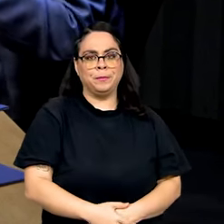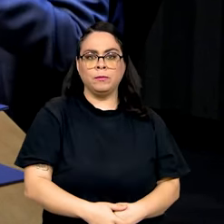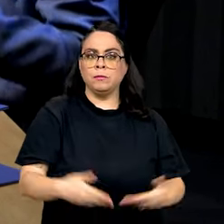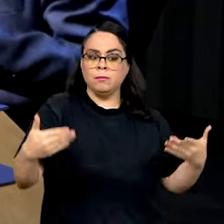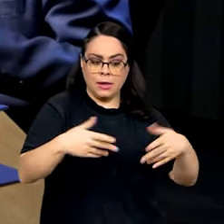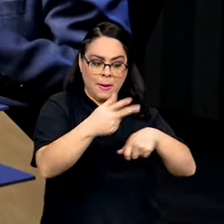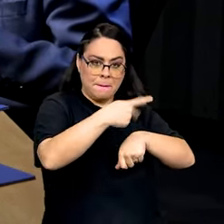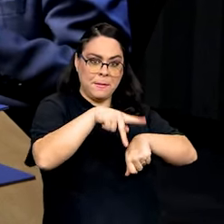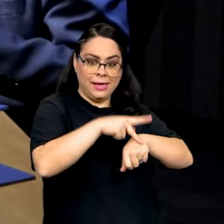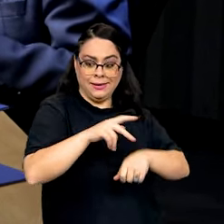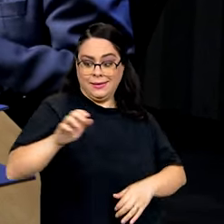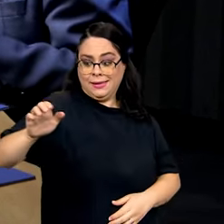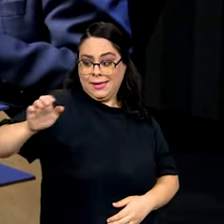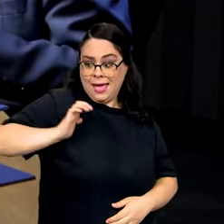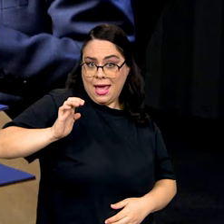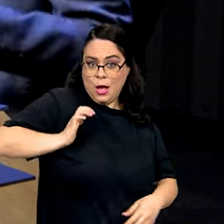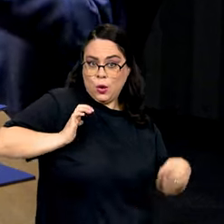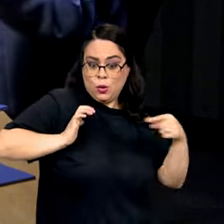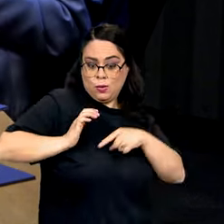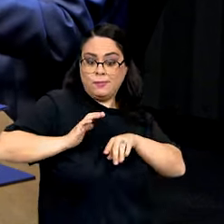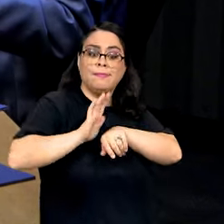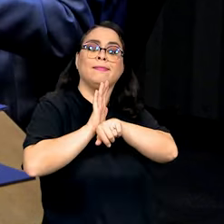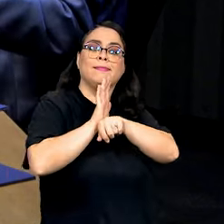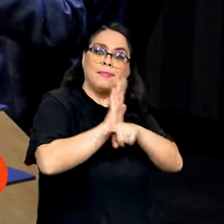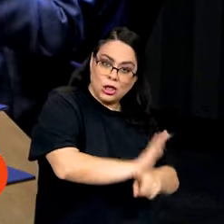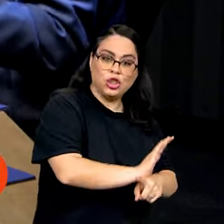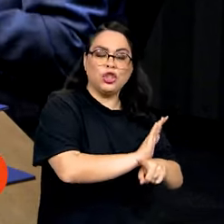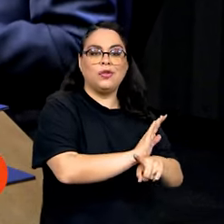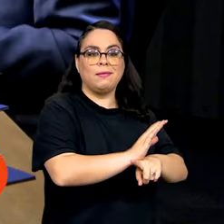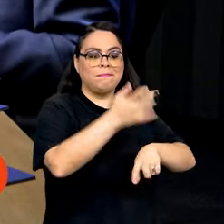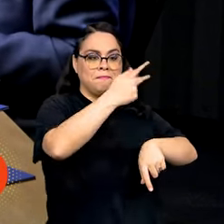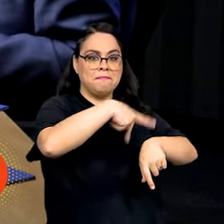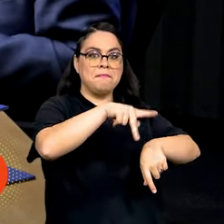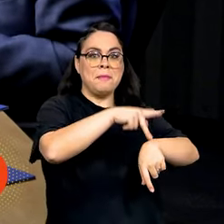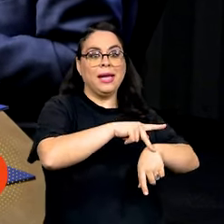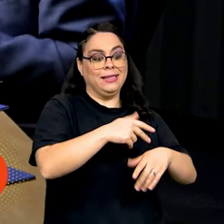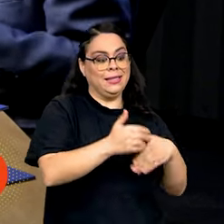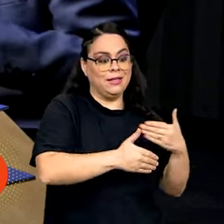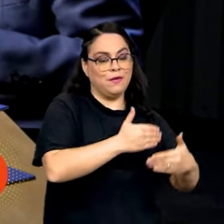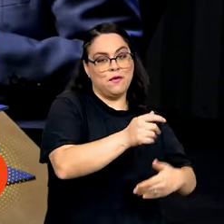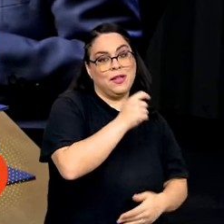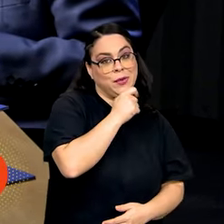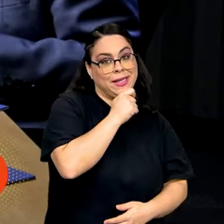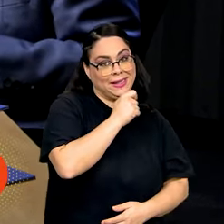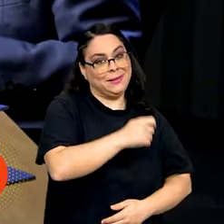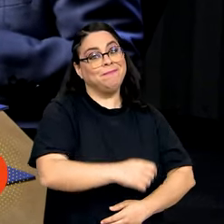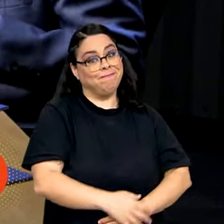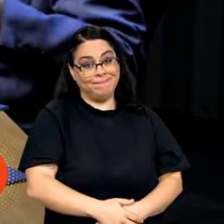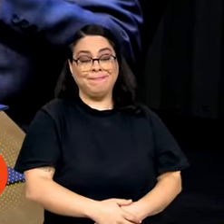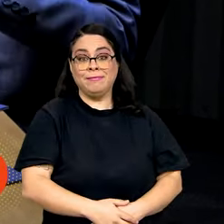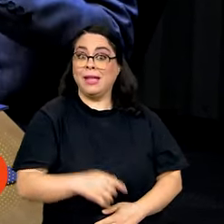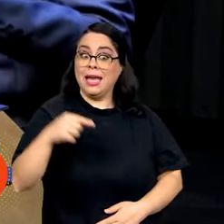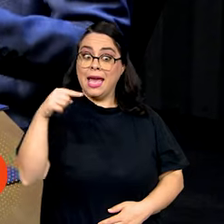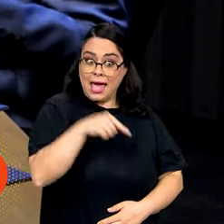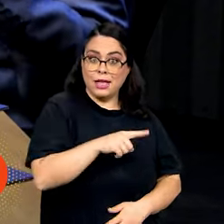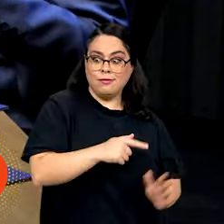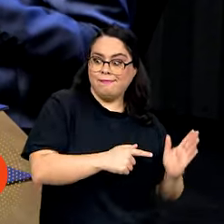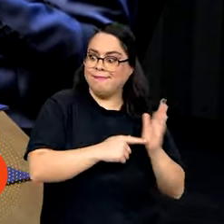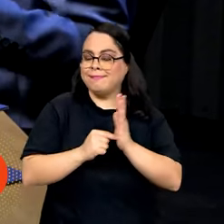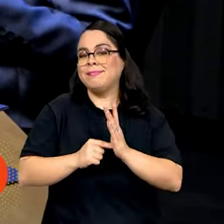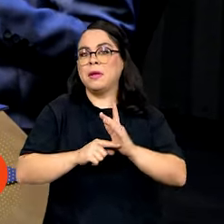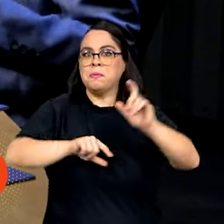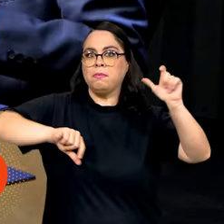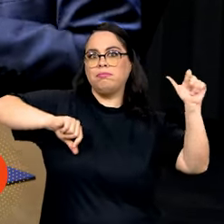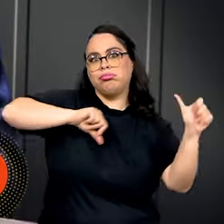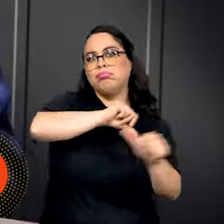agora os países mais ricos podendo ajudar aos países em desenvolvimento Então essa é